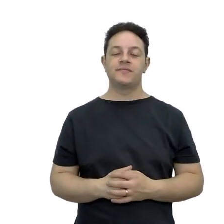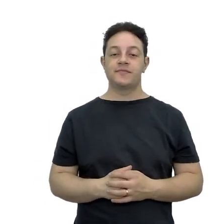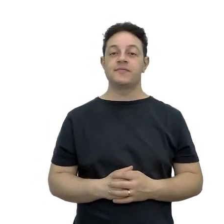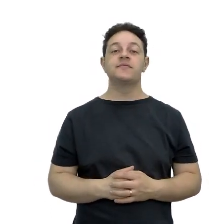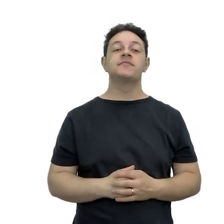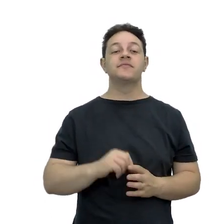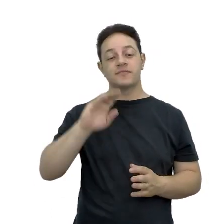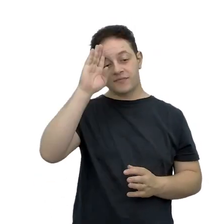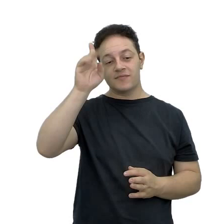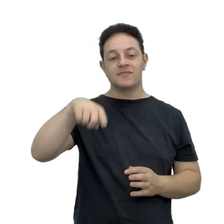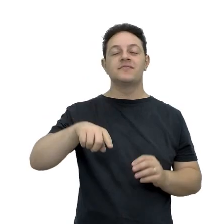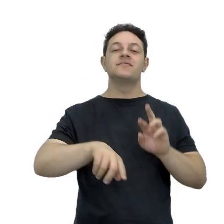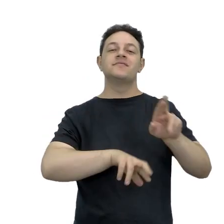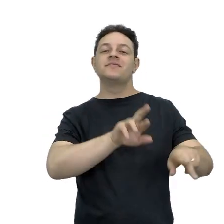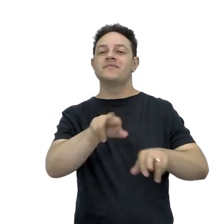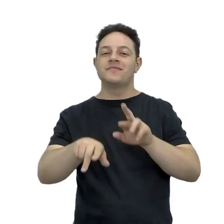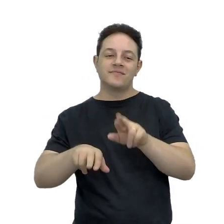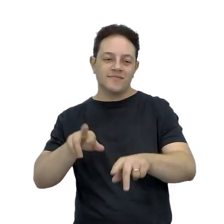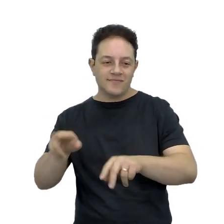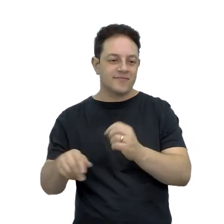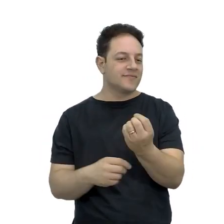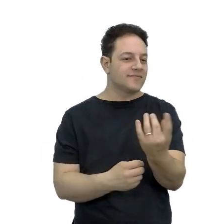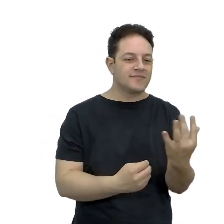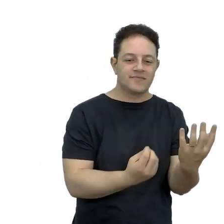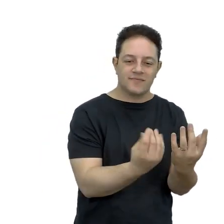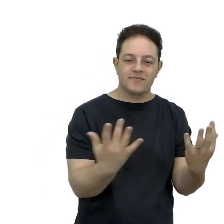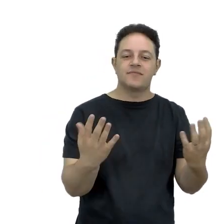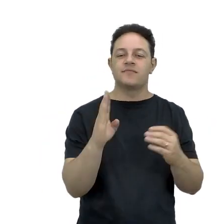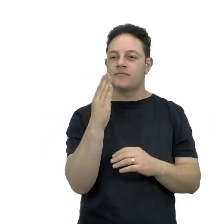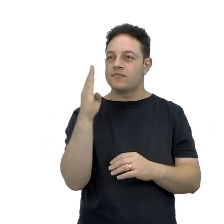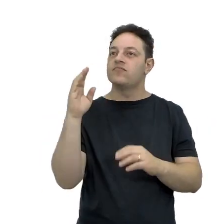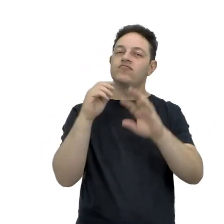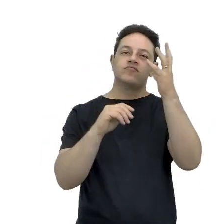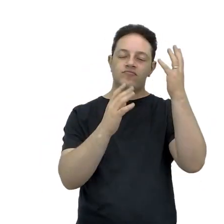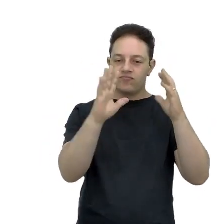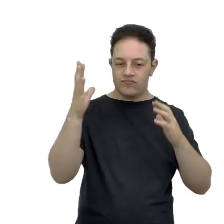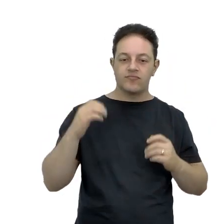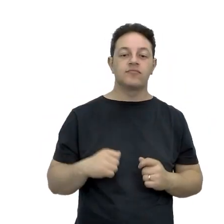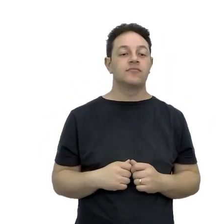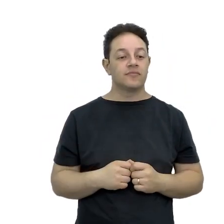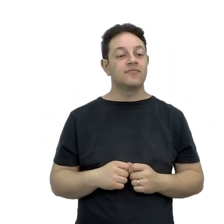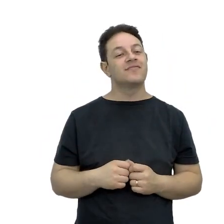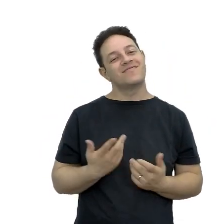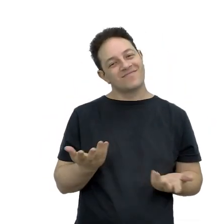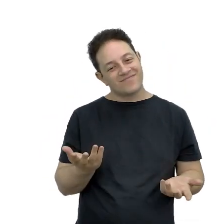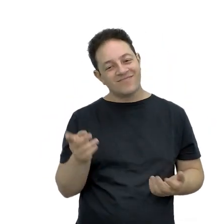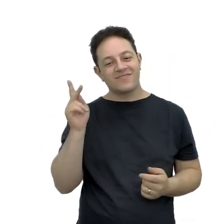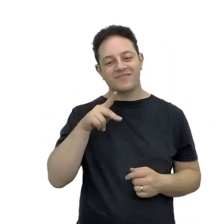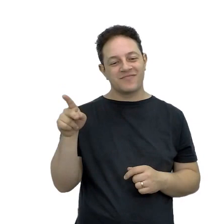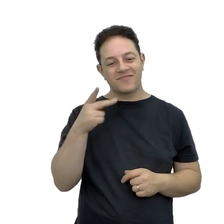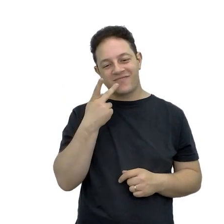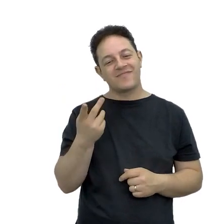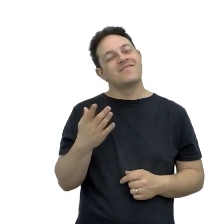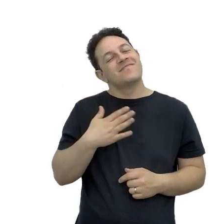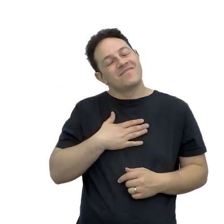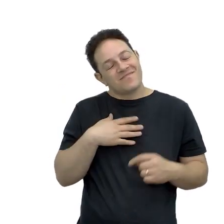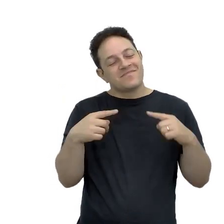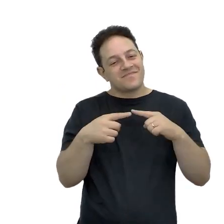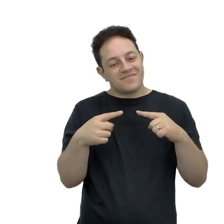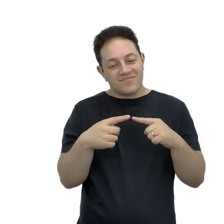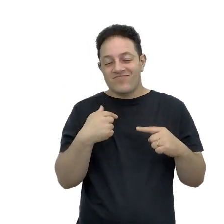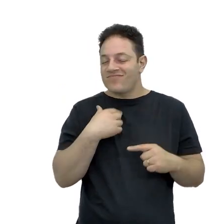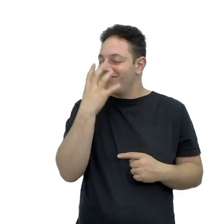é diversidade biológica, né? Então, a diversidade biológica, eu sou suspeita, ela é